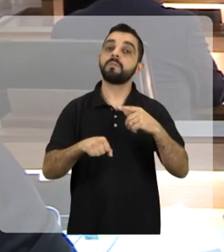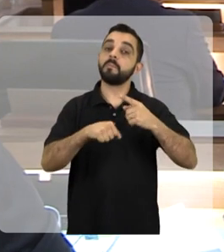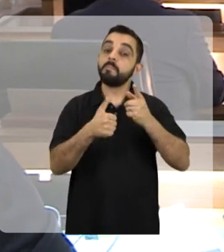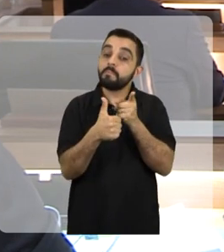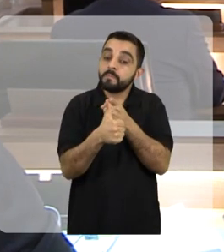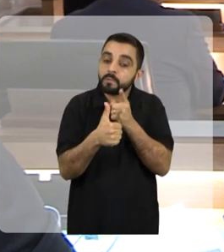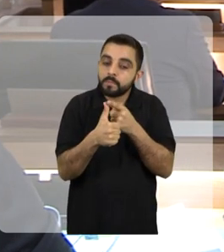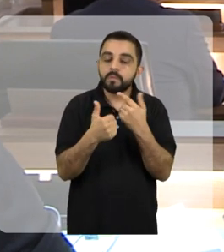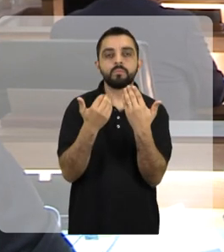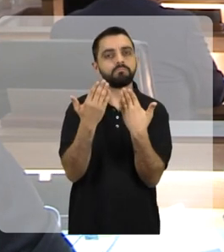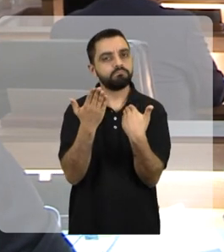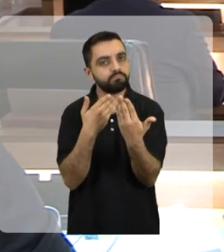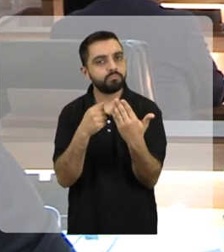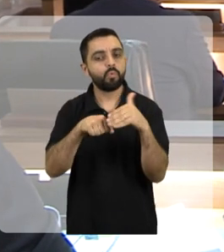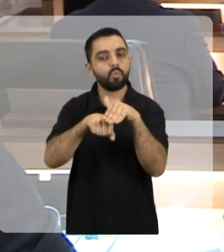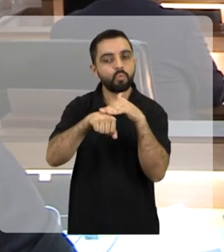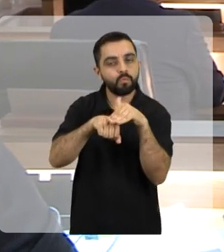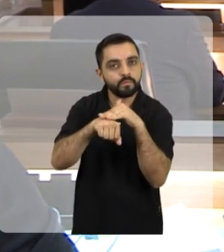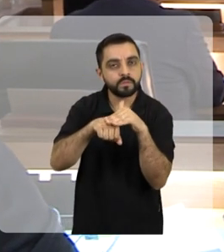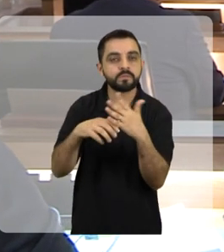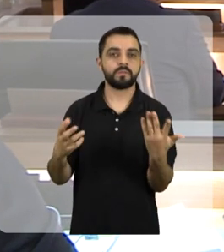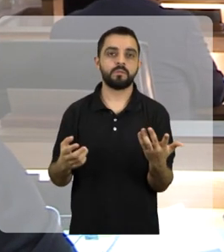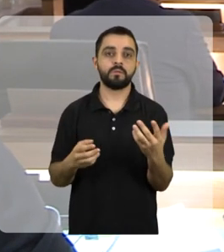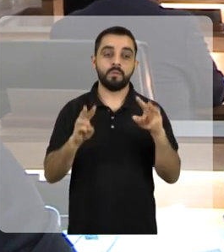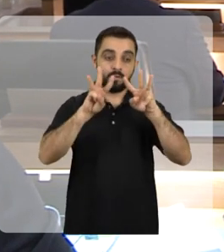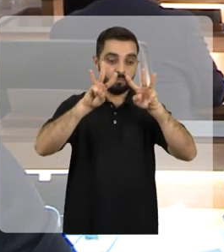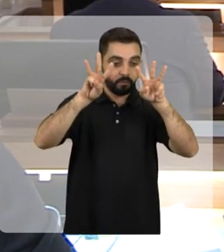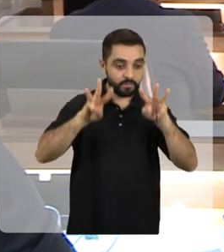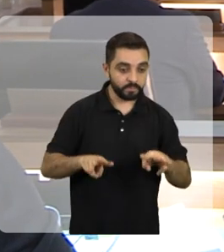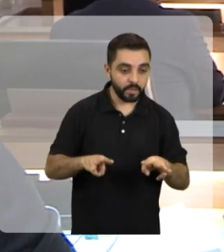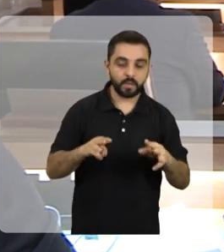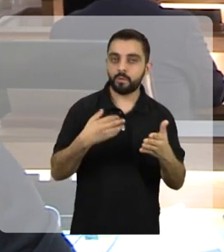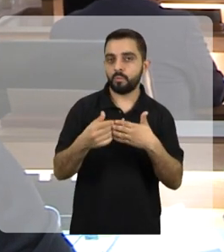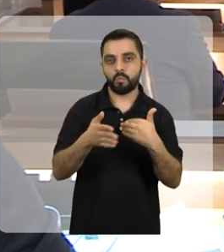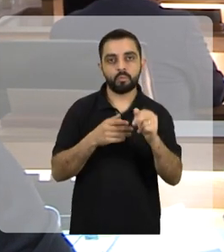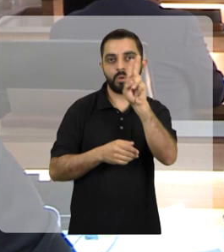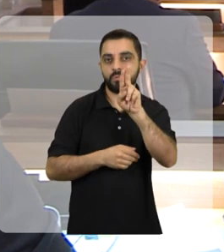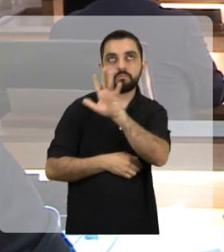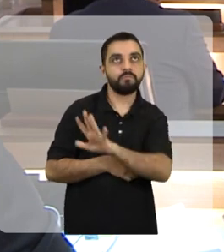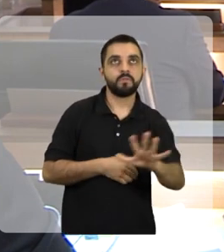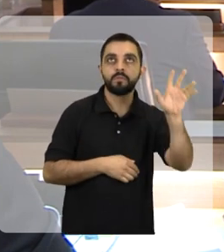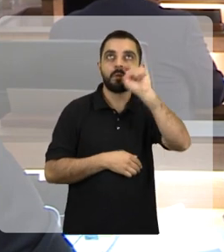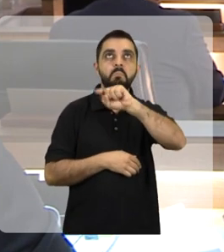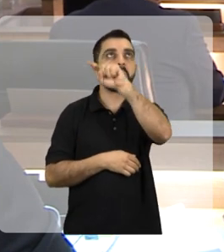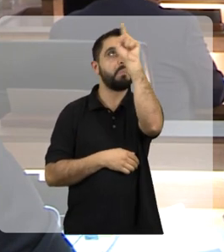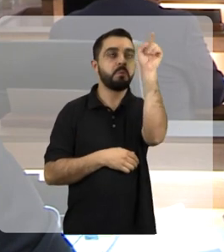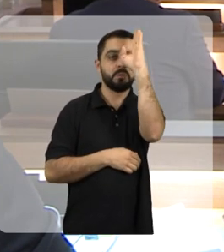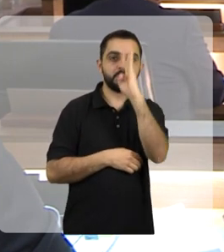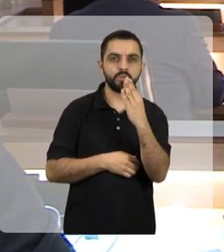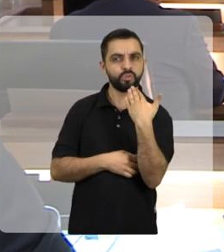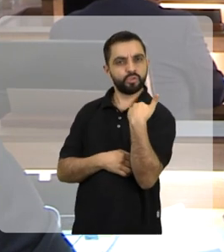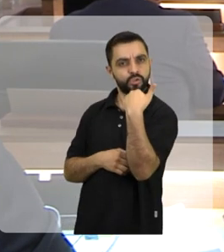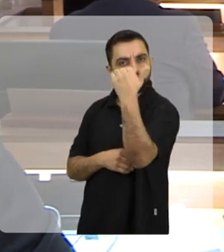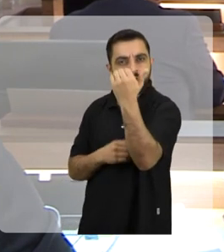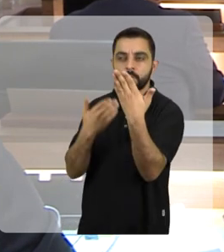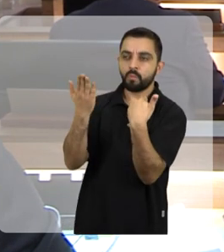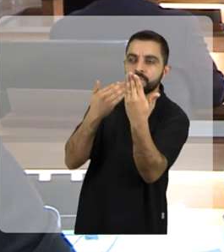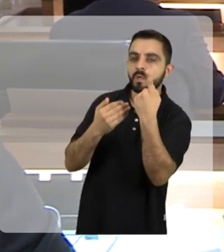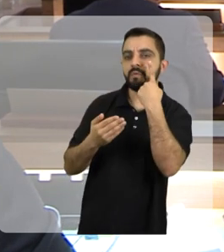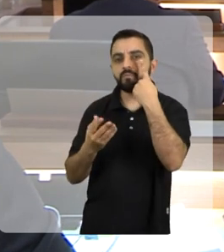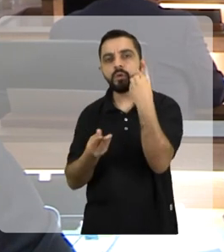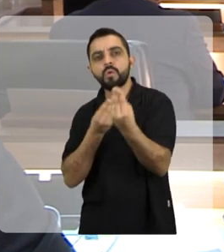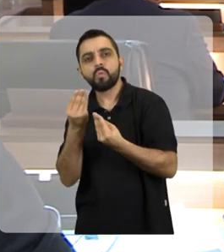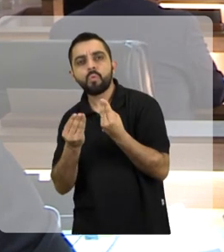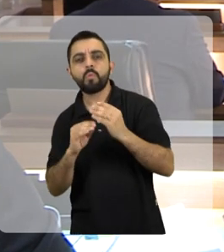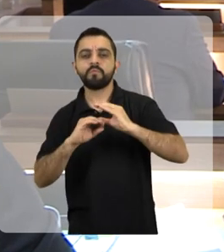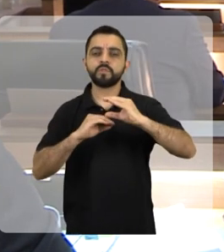diálogo. Nem a Universidade Federal do Paraná e nem nenhuma das universidades brasileiras foi chamada para o diálogo.